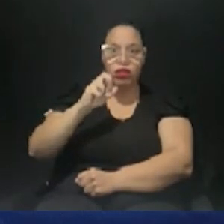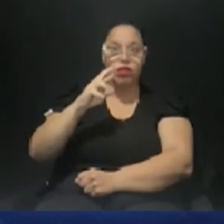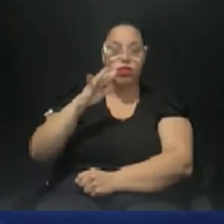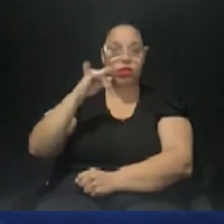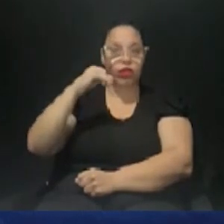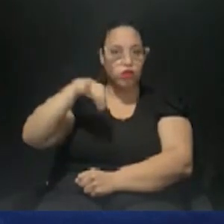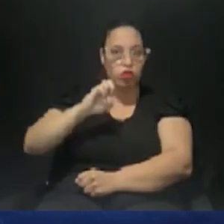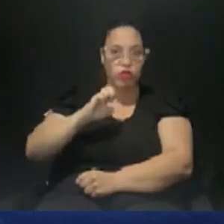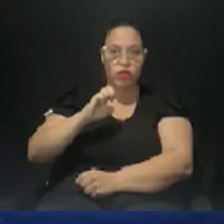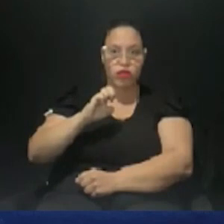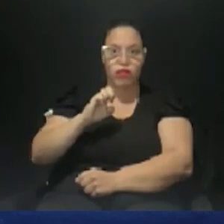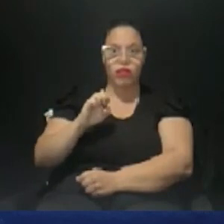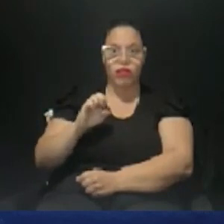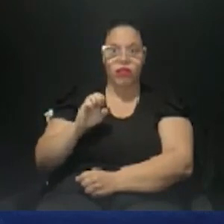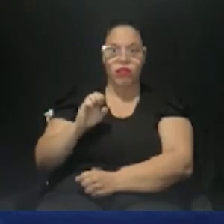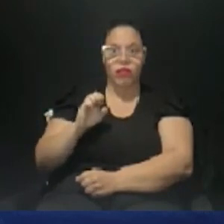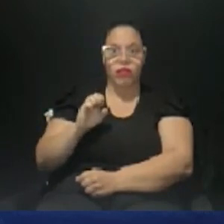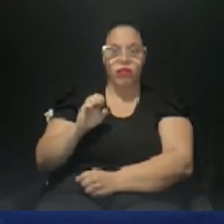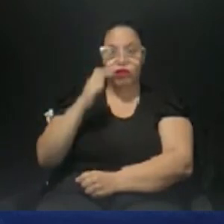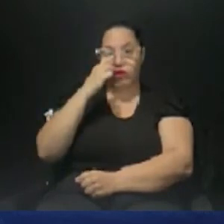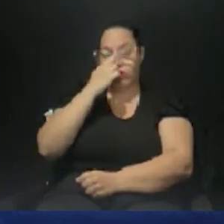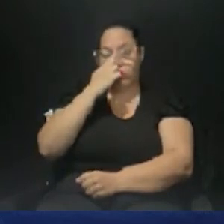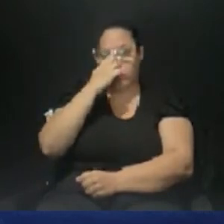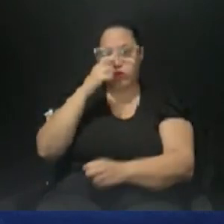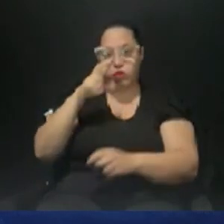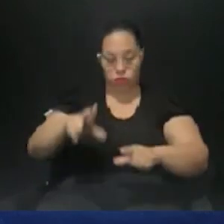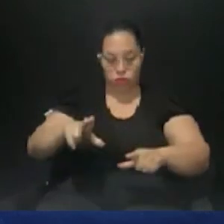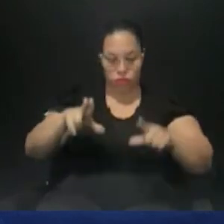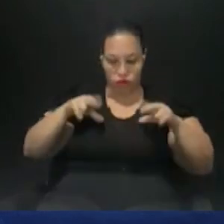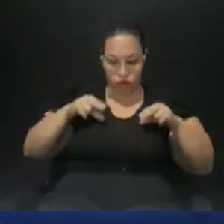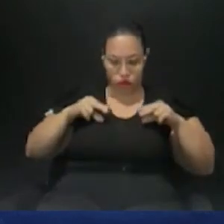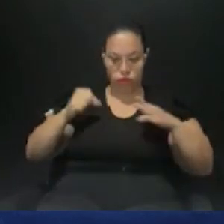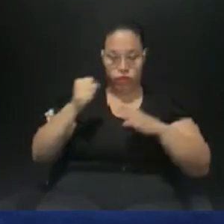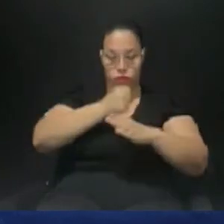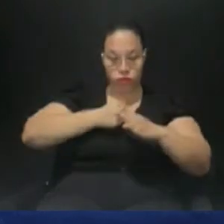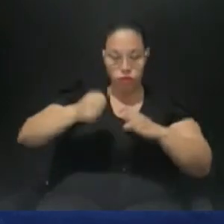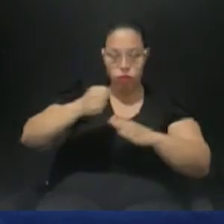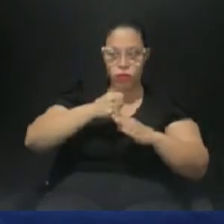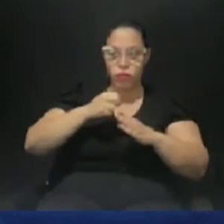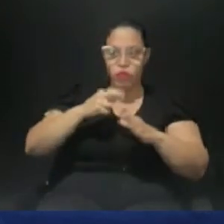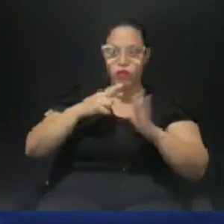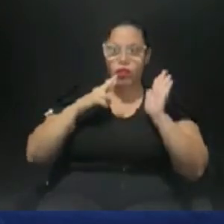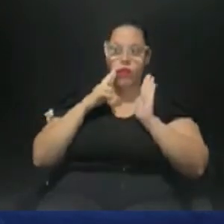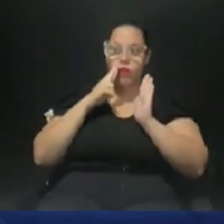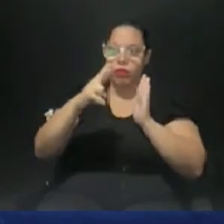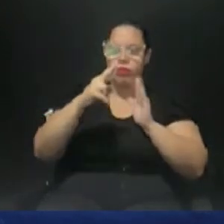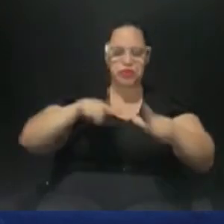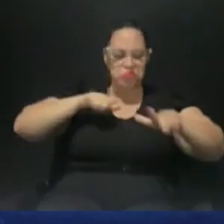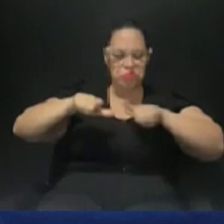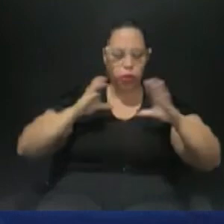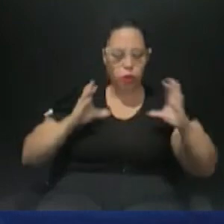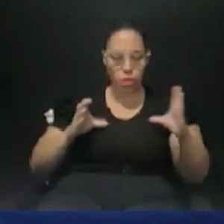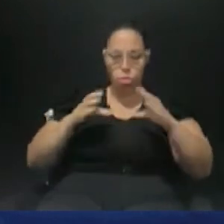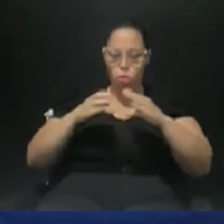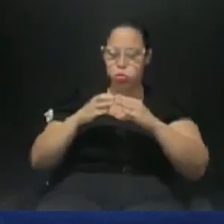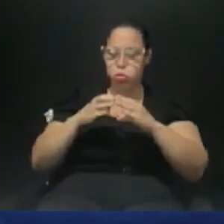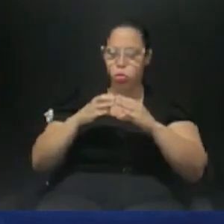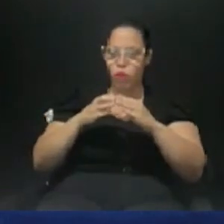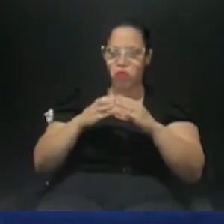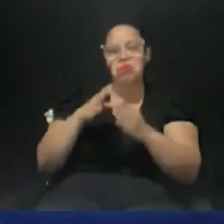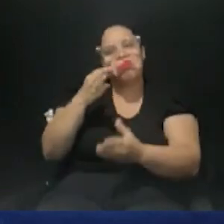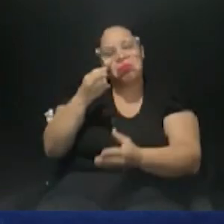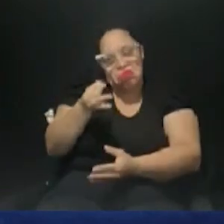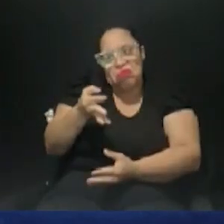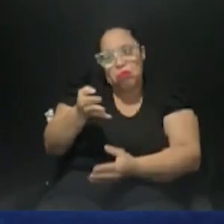de um trabalho de equipe. É claro que quem está à frente do empreendimento, do projeto, o gestor, o diretor, aquele que